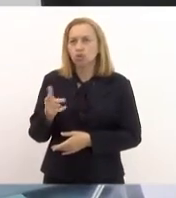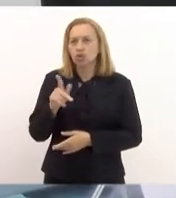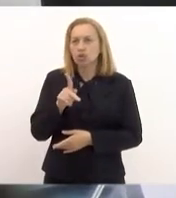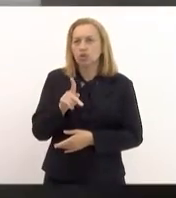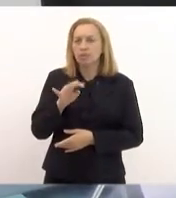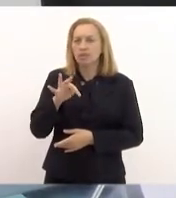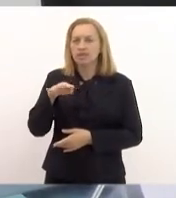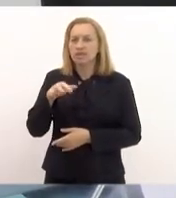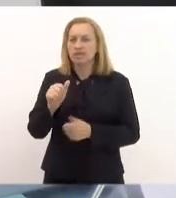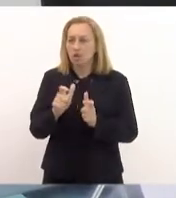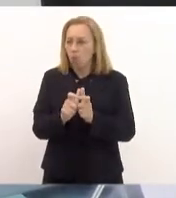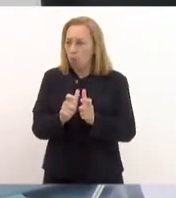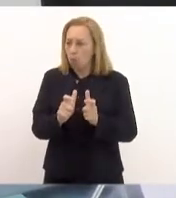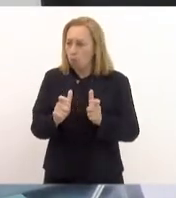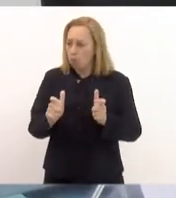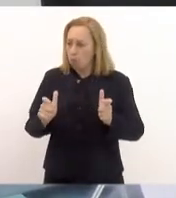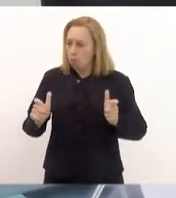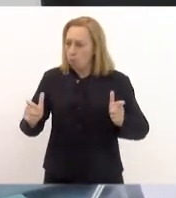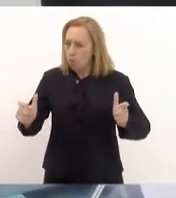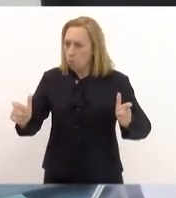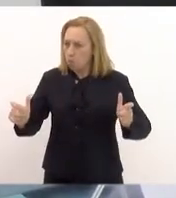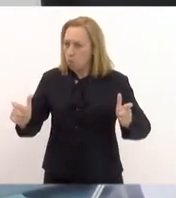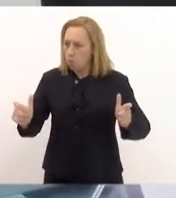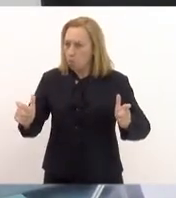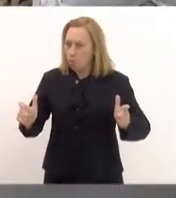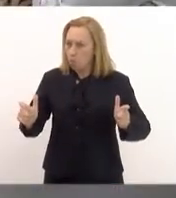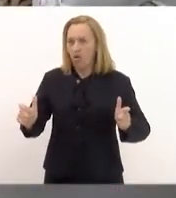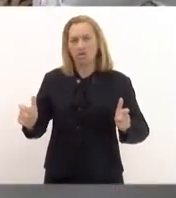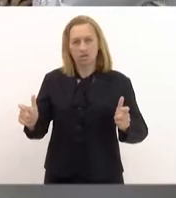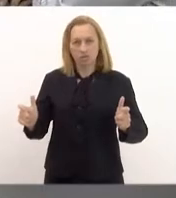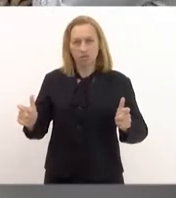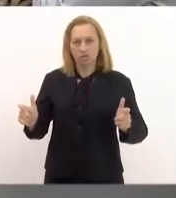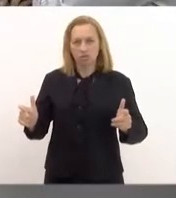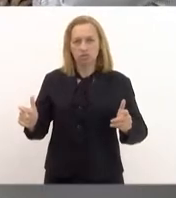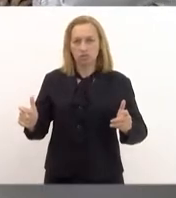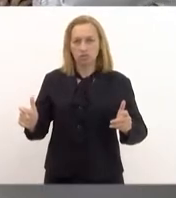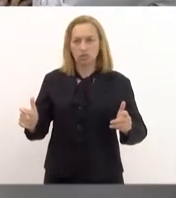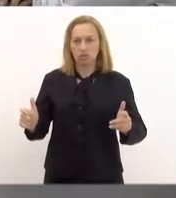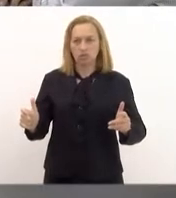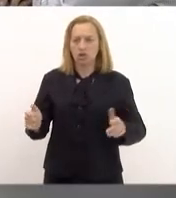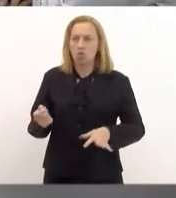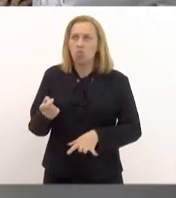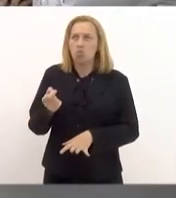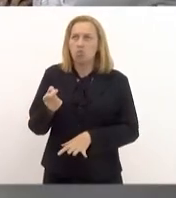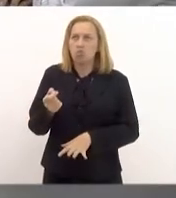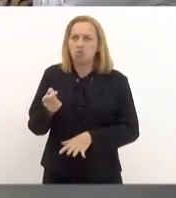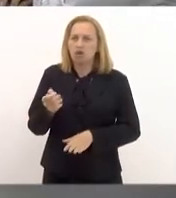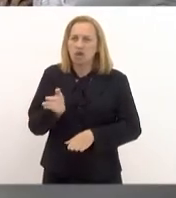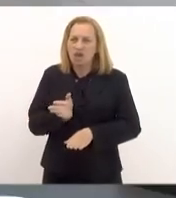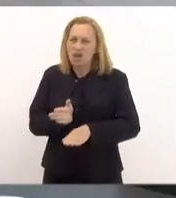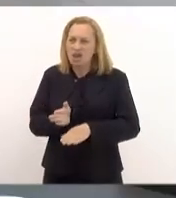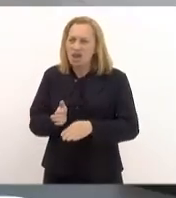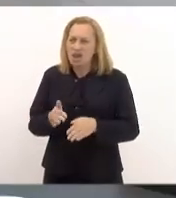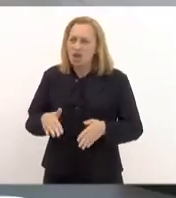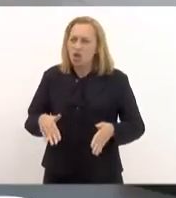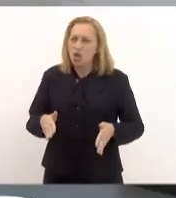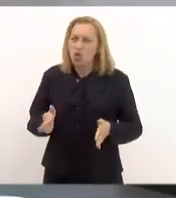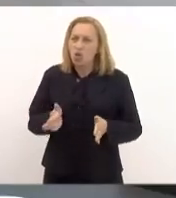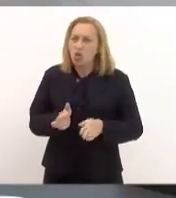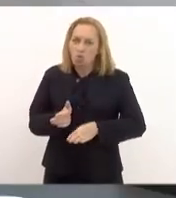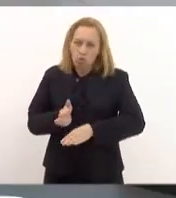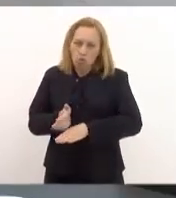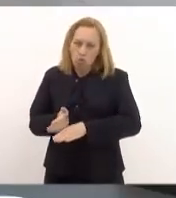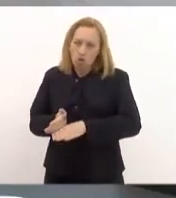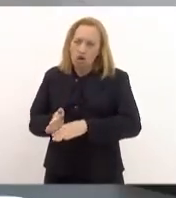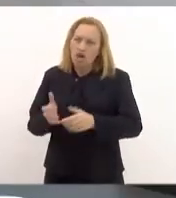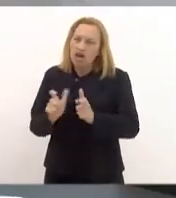mais largas, curvaturas, digamos assim, mais generosas, quase nenhuma declividade, de modo que grandes